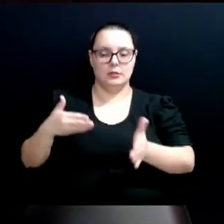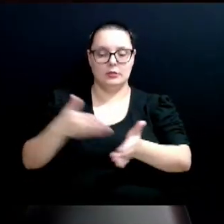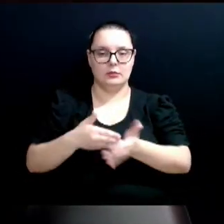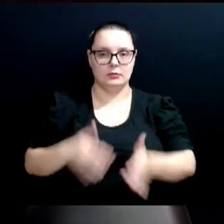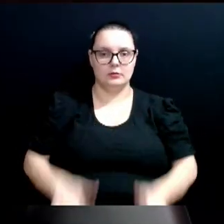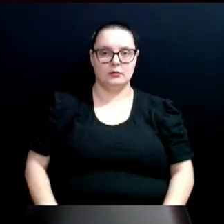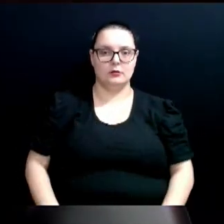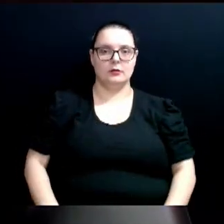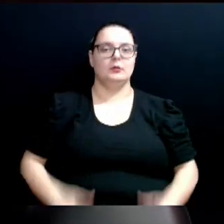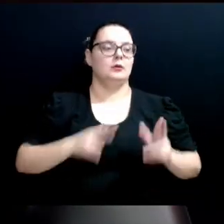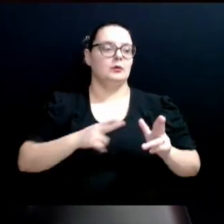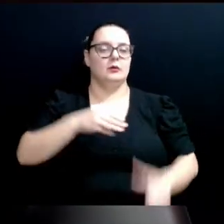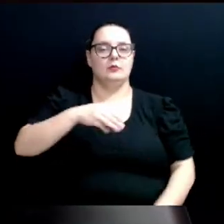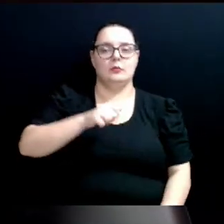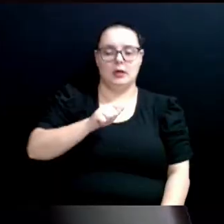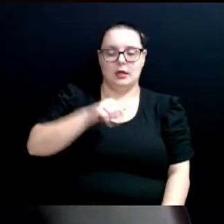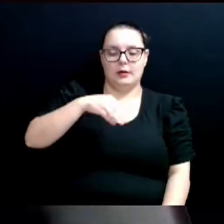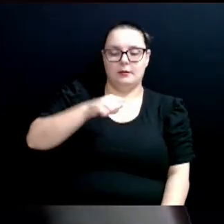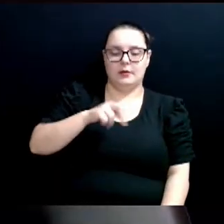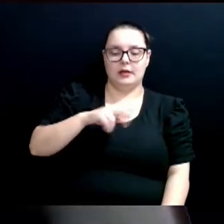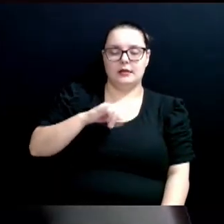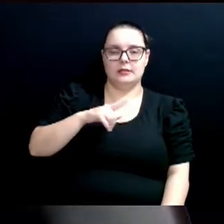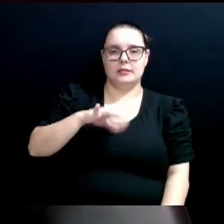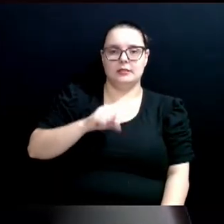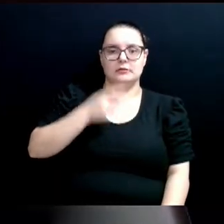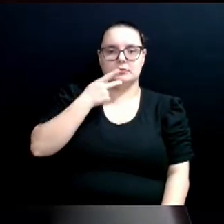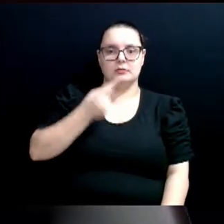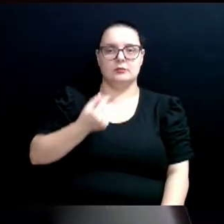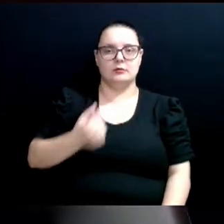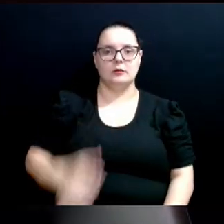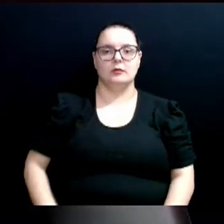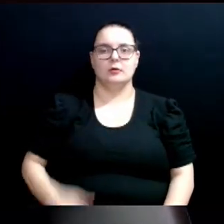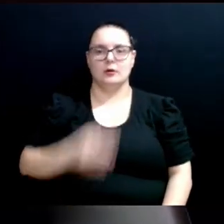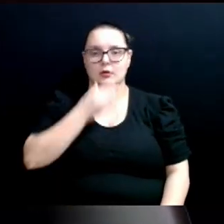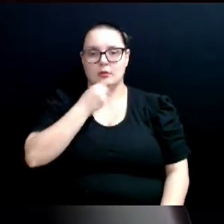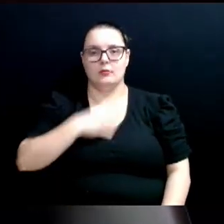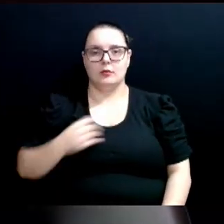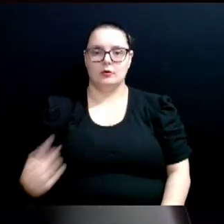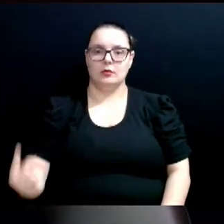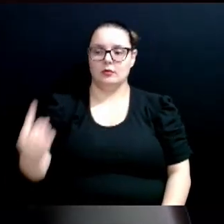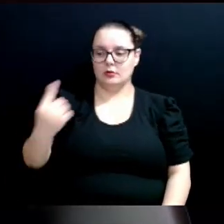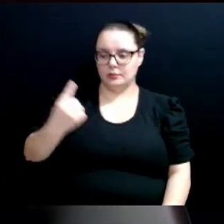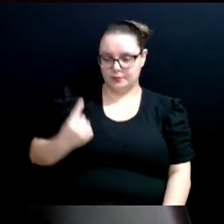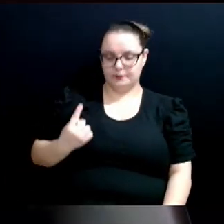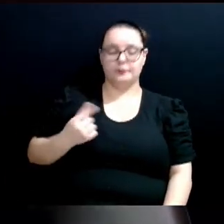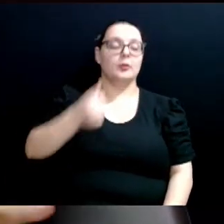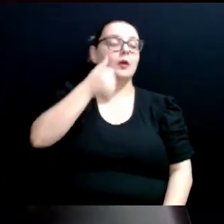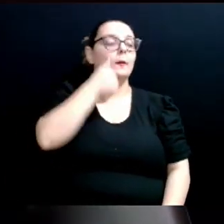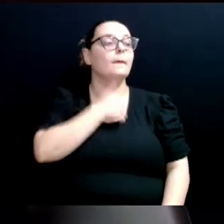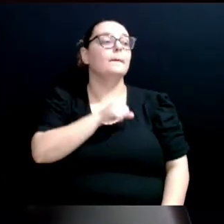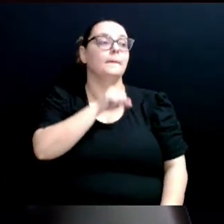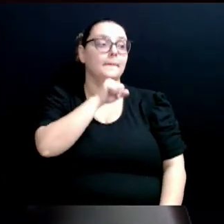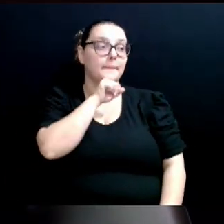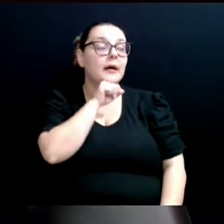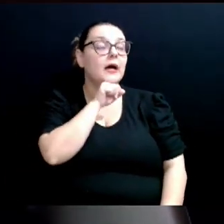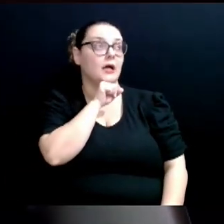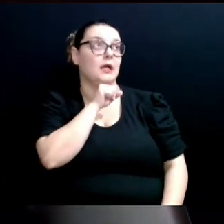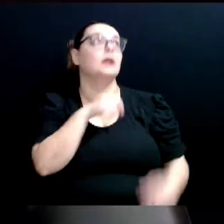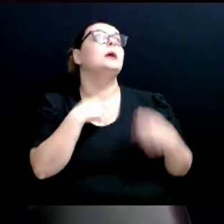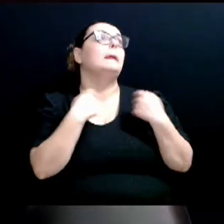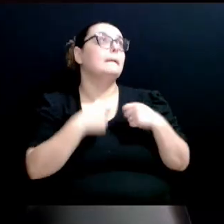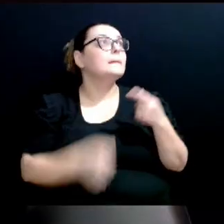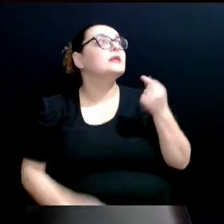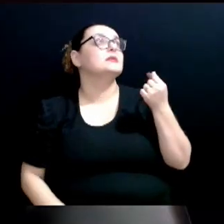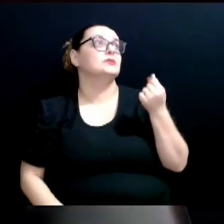Marilis veio trazendo do dinheiro. Meu filho chega para mim e fala assim, mãe, eu preciso de dinheiro para